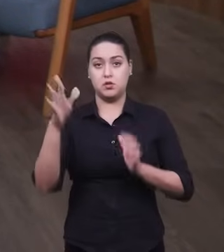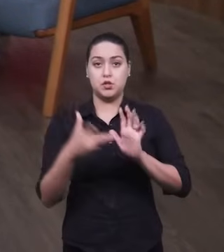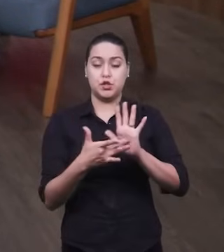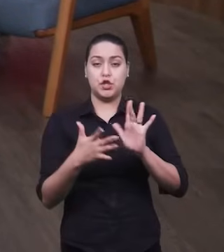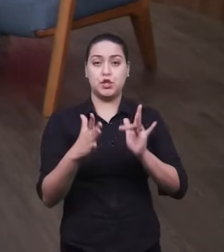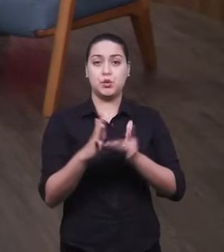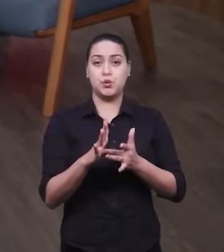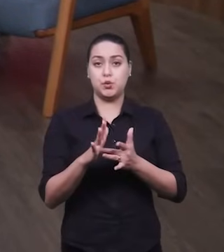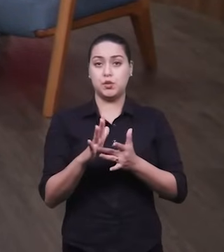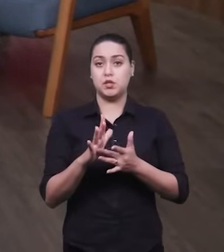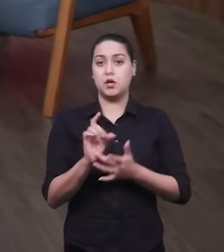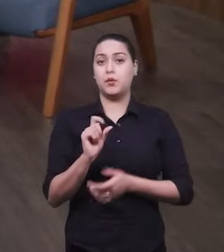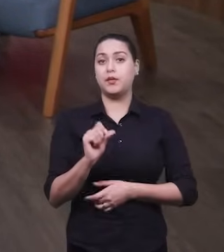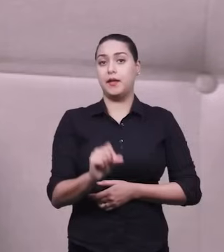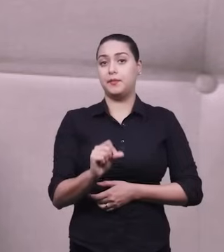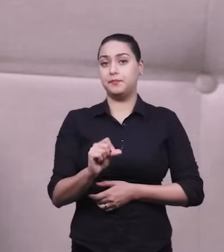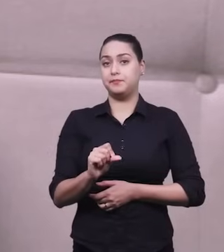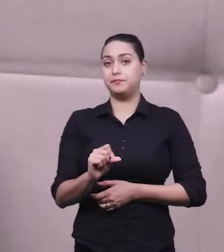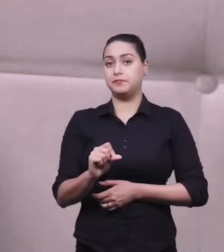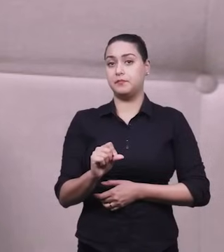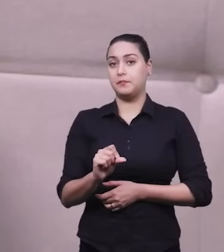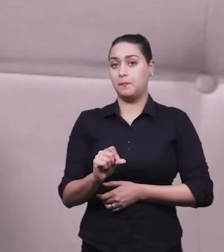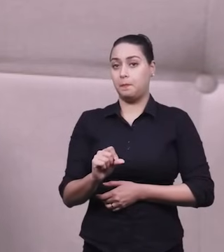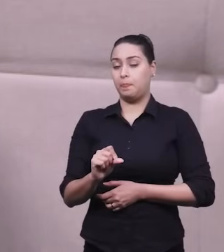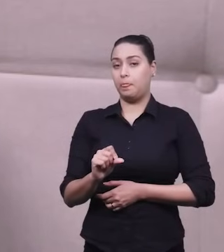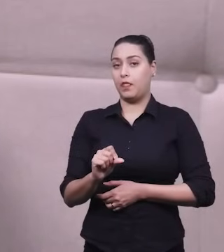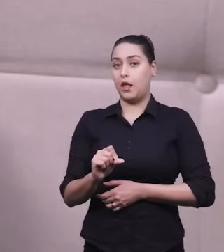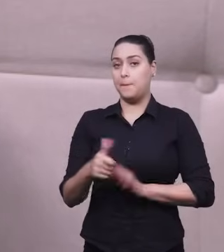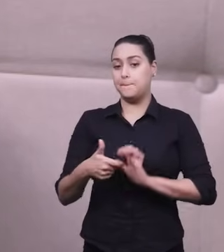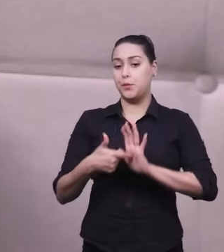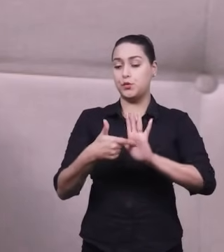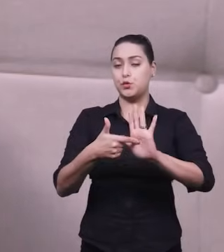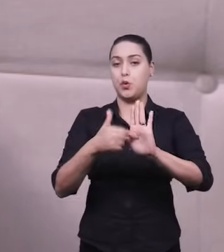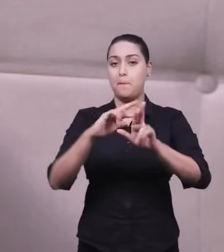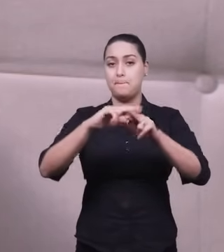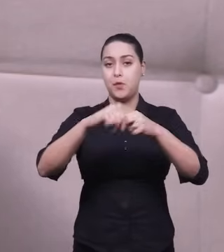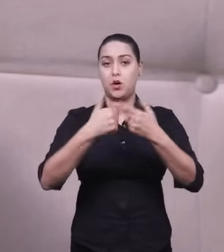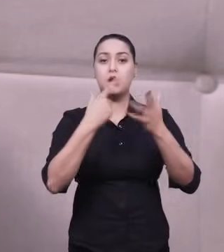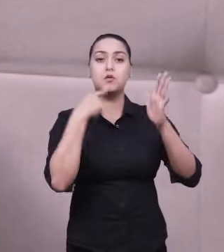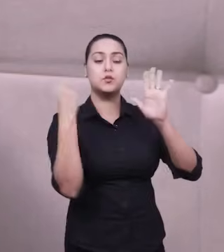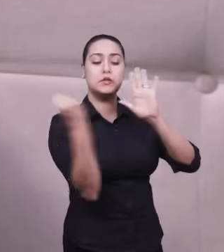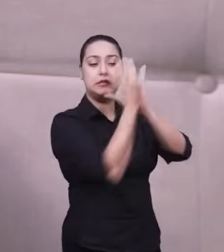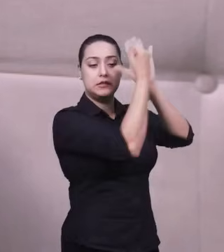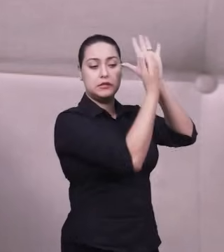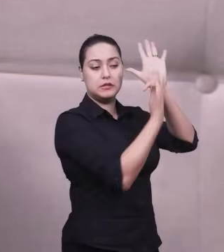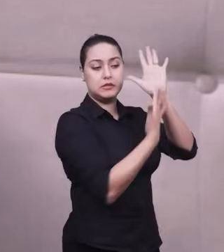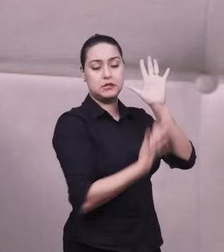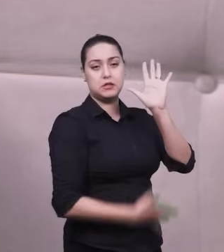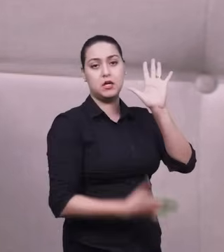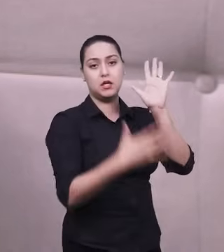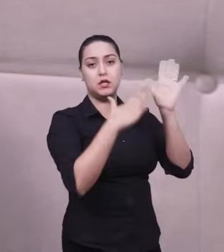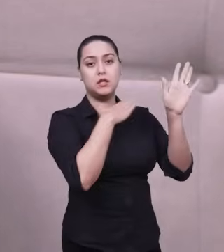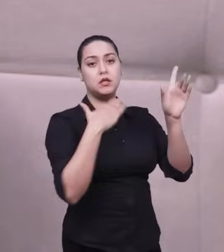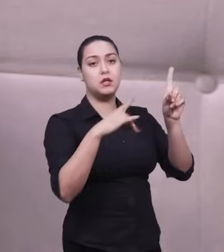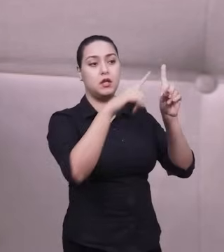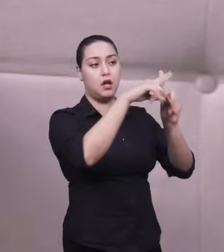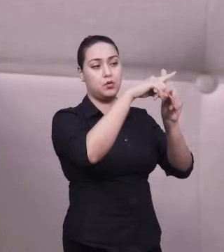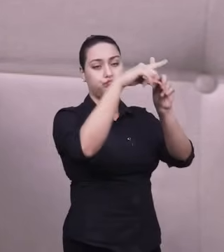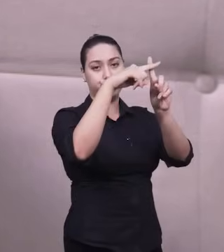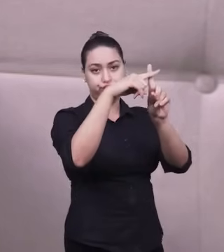Jesus, ele veio através do seu sangue, vertido na cruz do